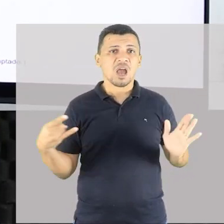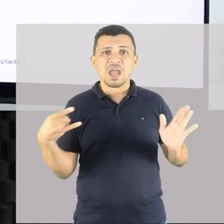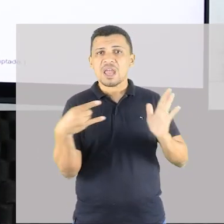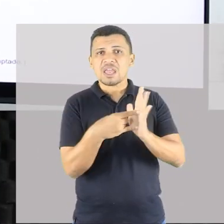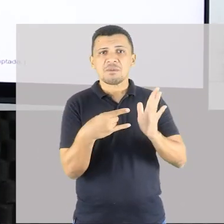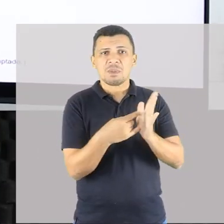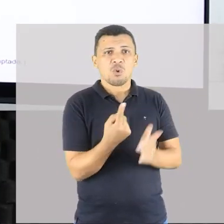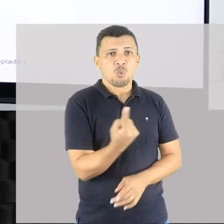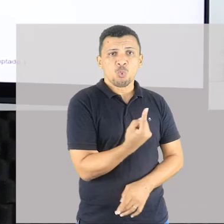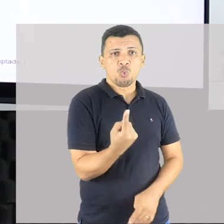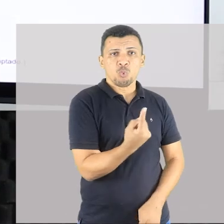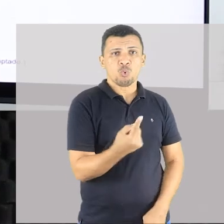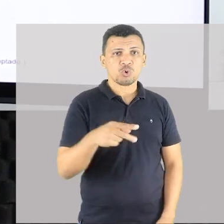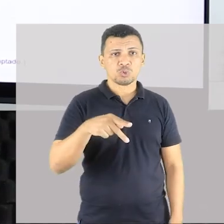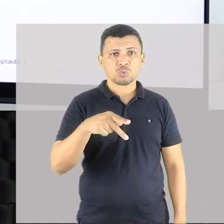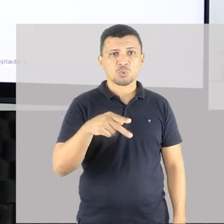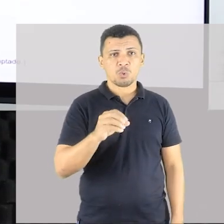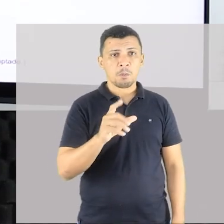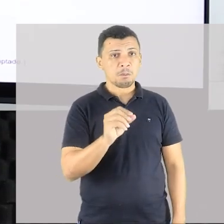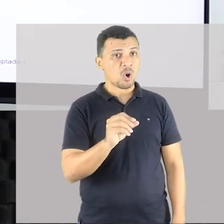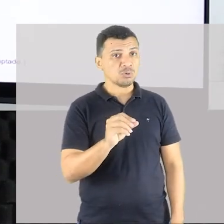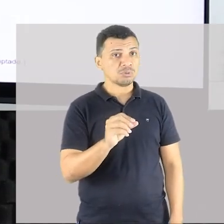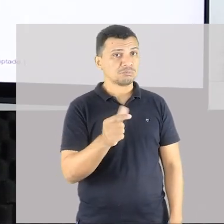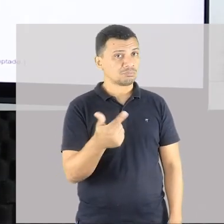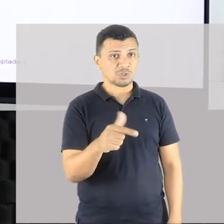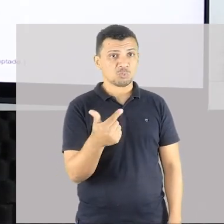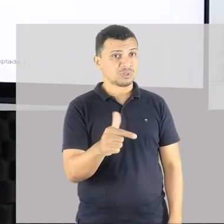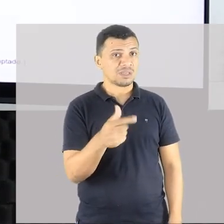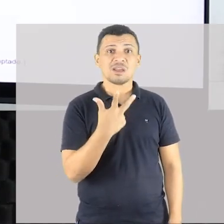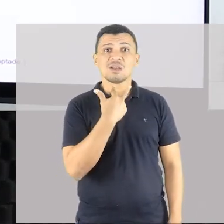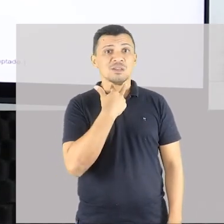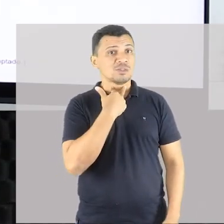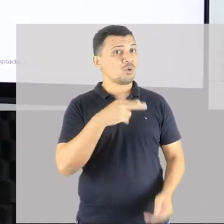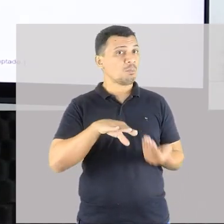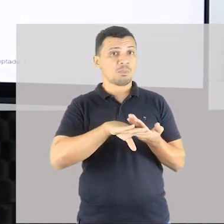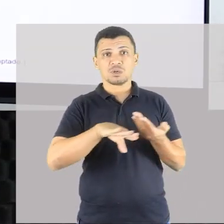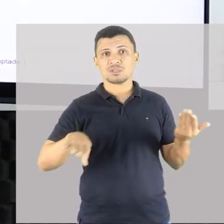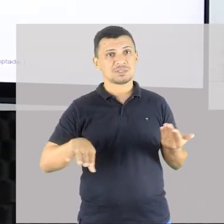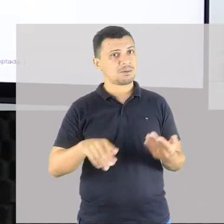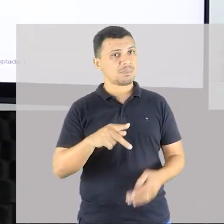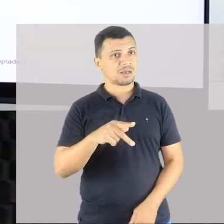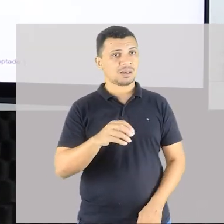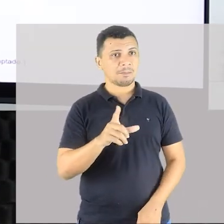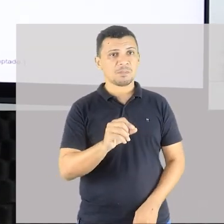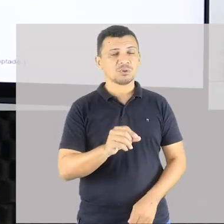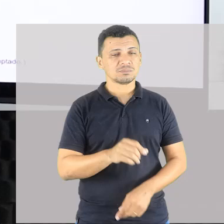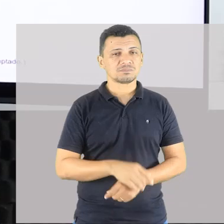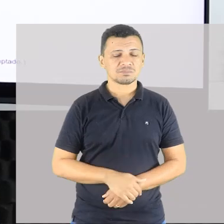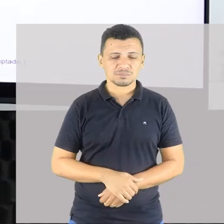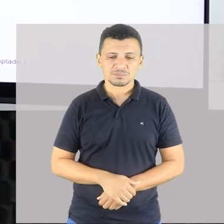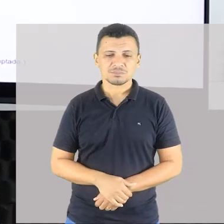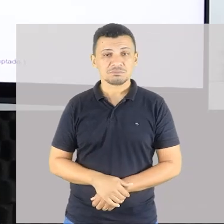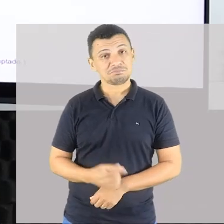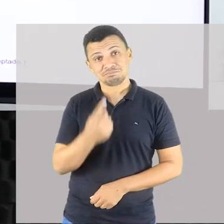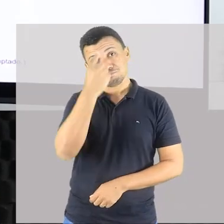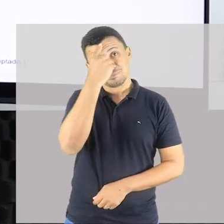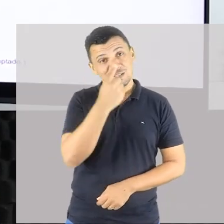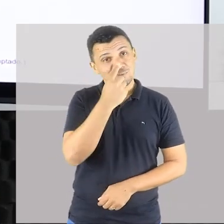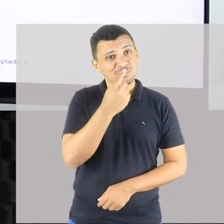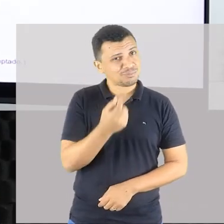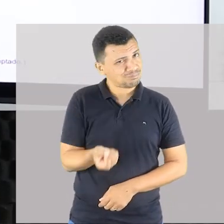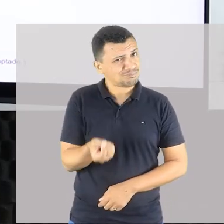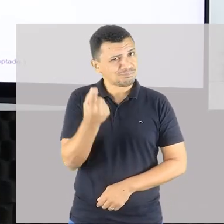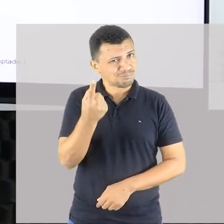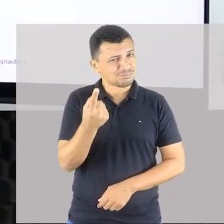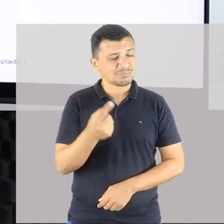polo só, tá? Os polos de um ímã, eles são inseparáveis, apesar da figura estar querendo insinuar isso. Mas o ímã, ele sempre